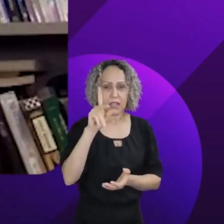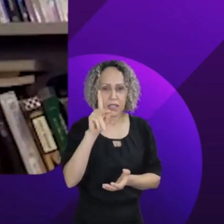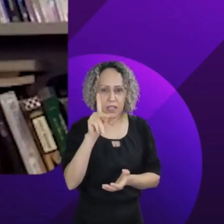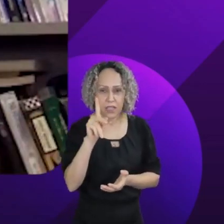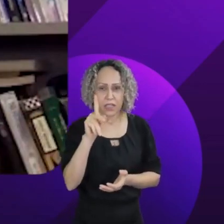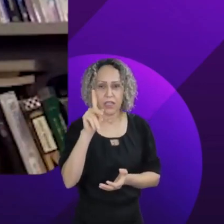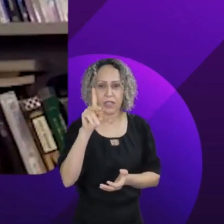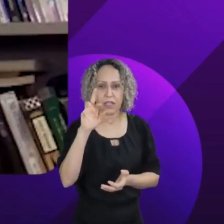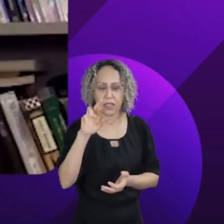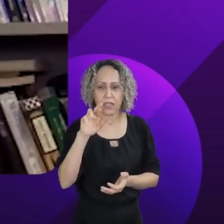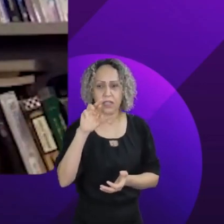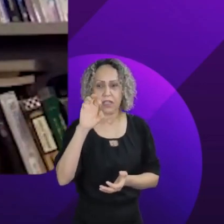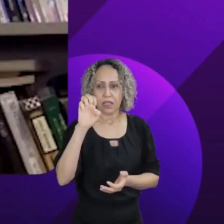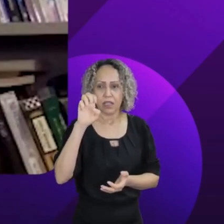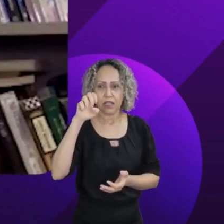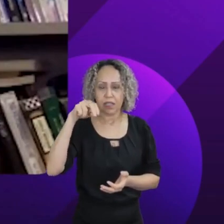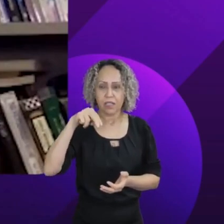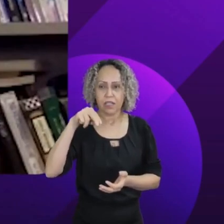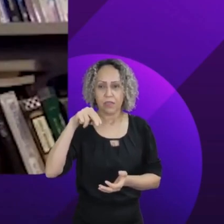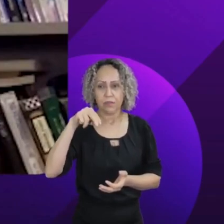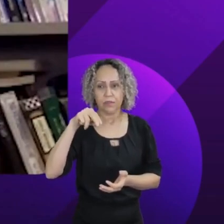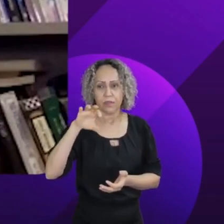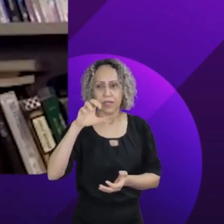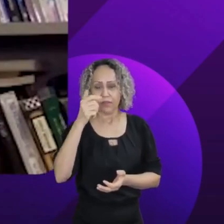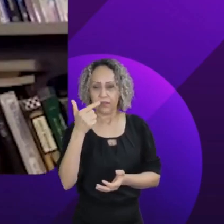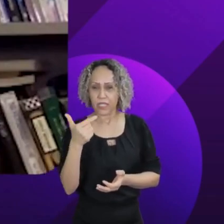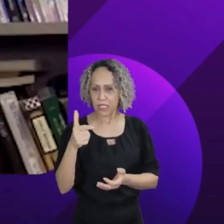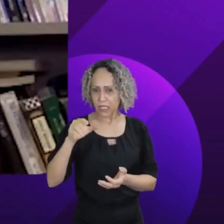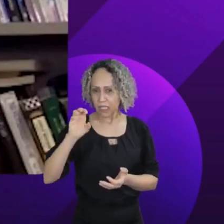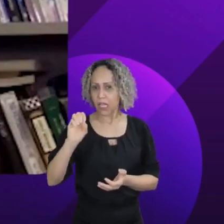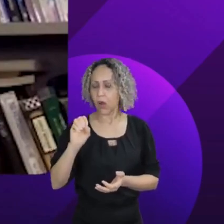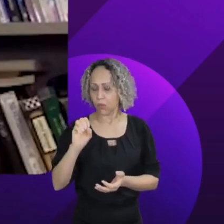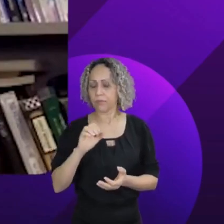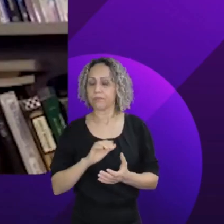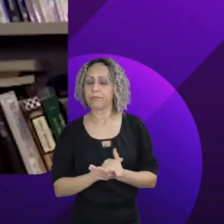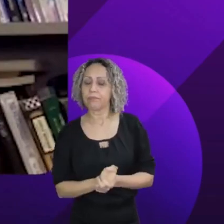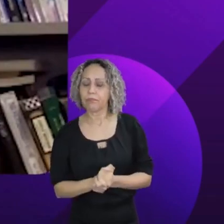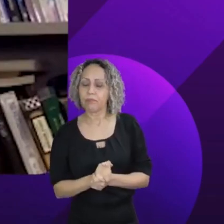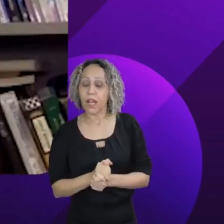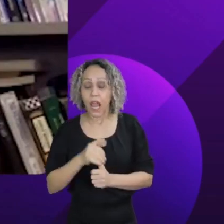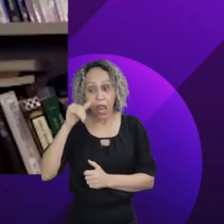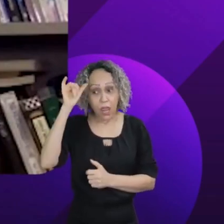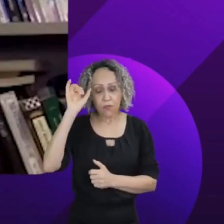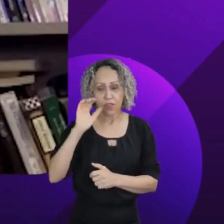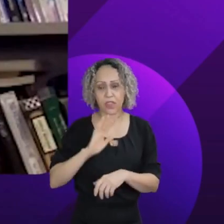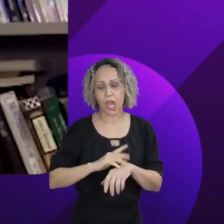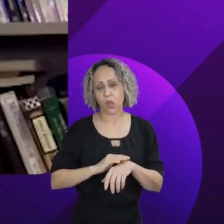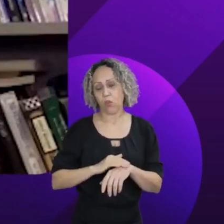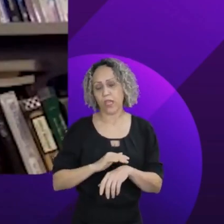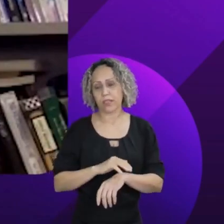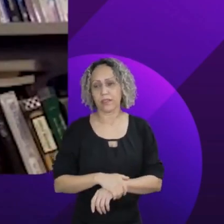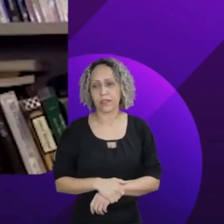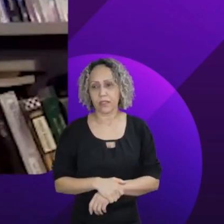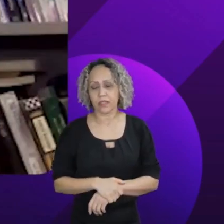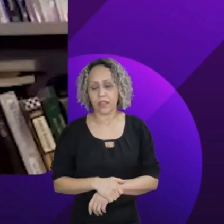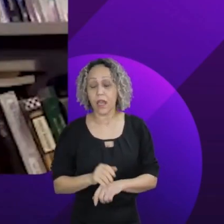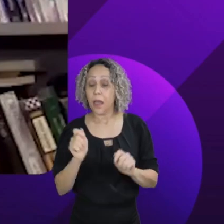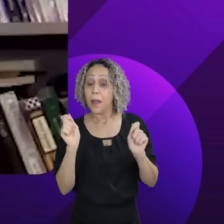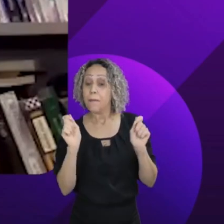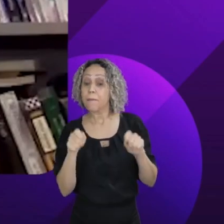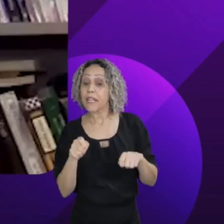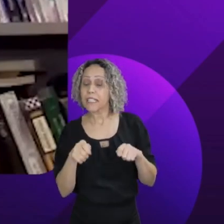dos problemas de saúde, mas pensar que é preciso fazer a